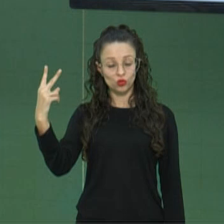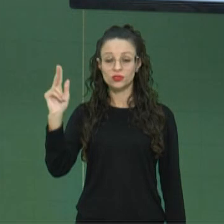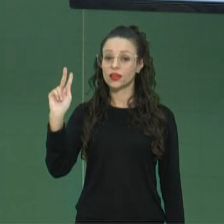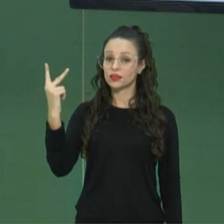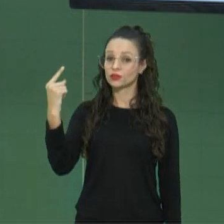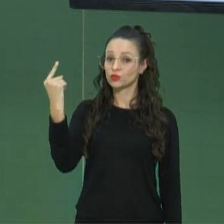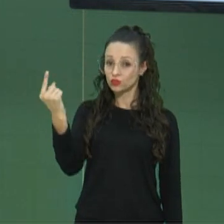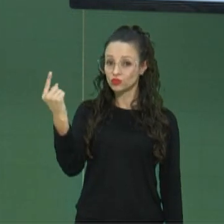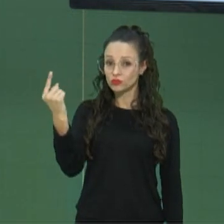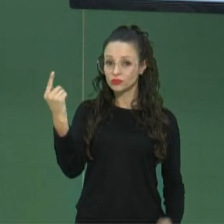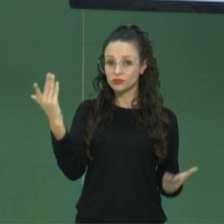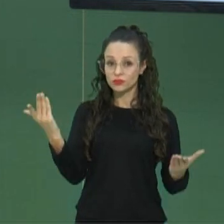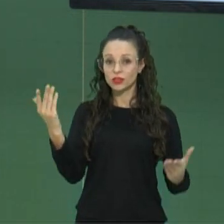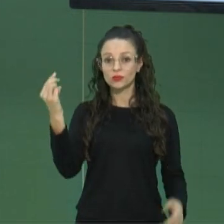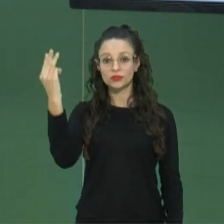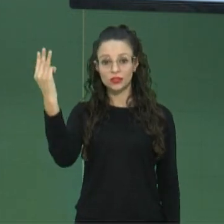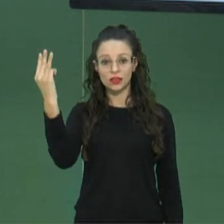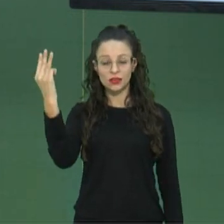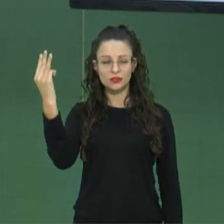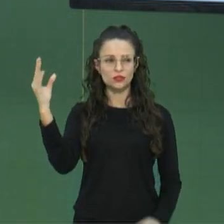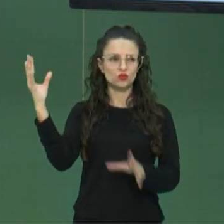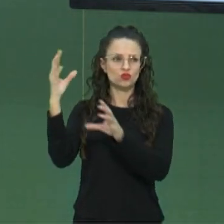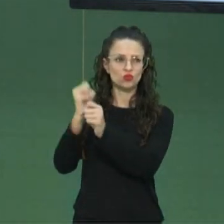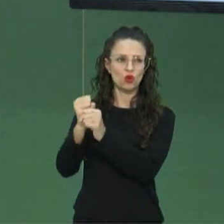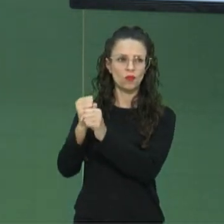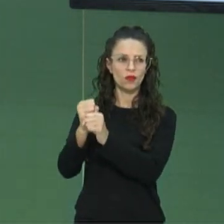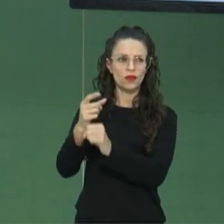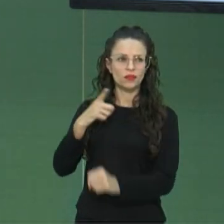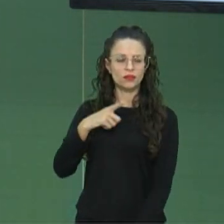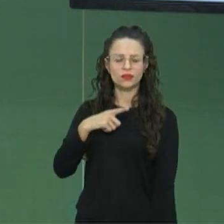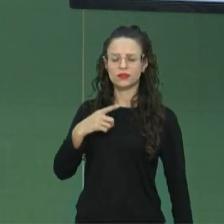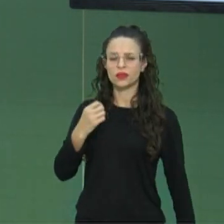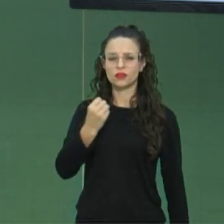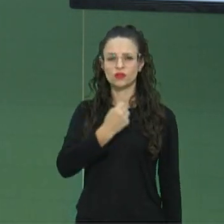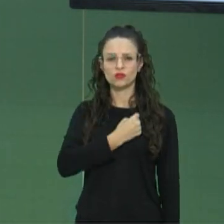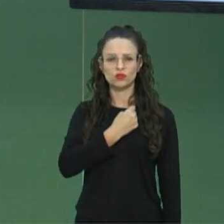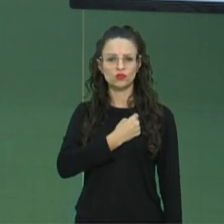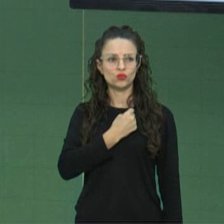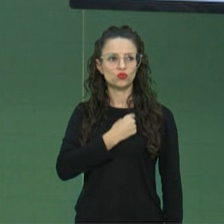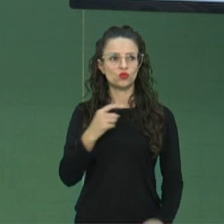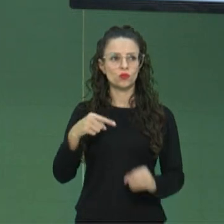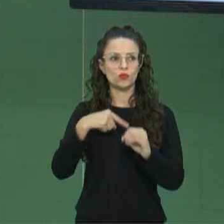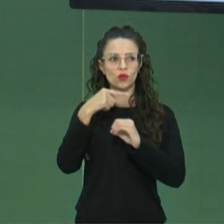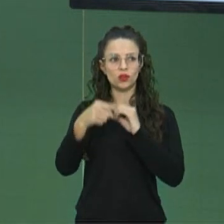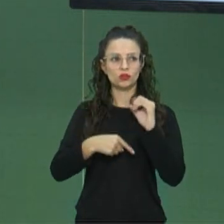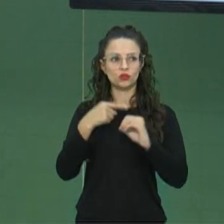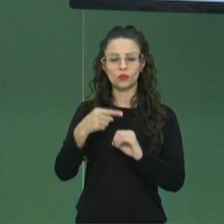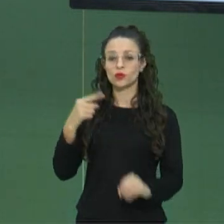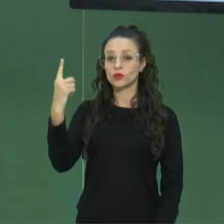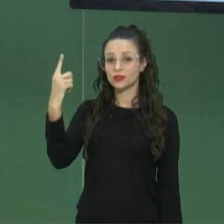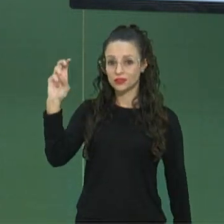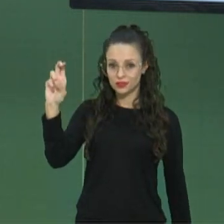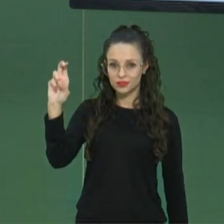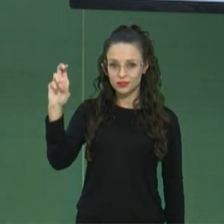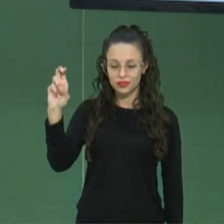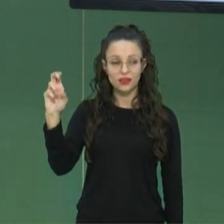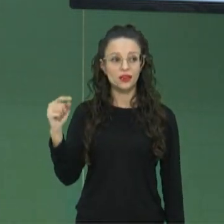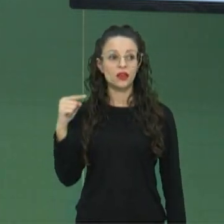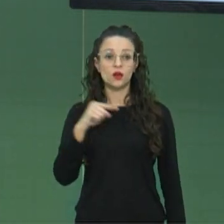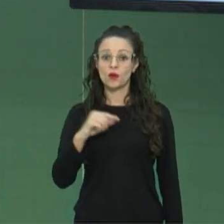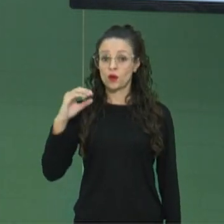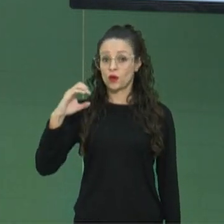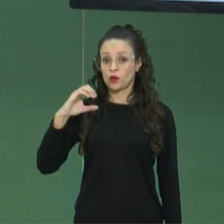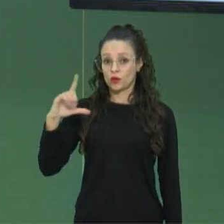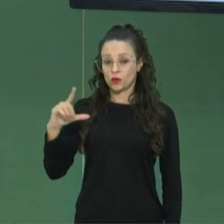hidrogênio é 1. Tem 3 hidrogênios. Então, somando aqui, eu tenho um número atômico, galera, igual a 15, certo? E nesse caso